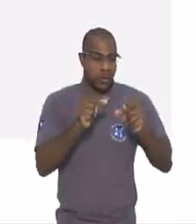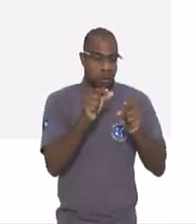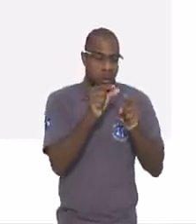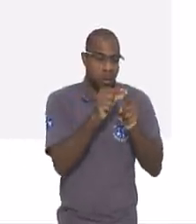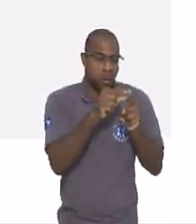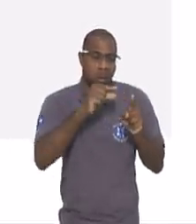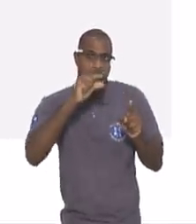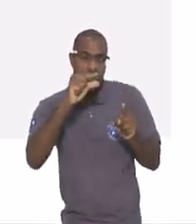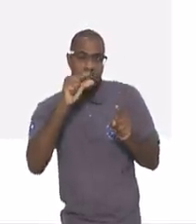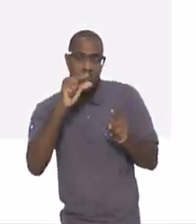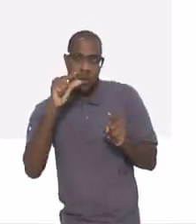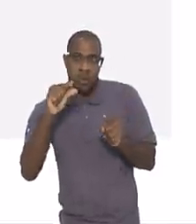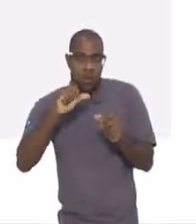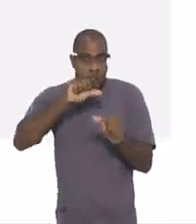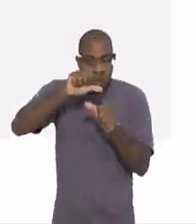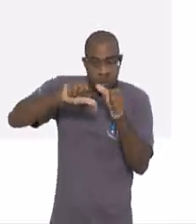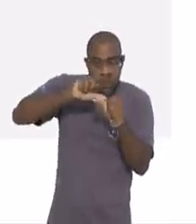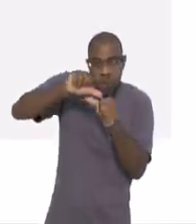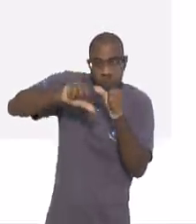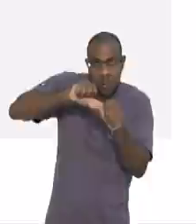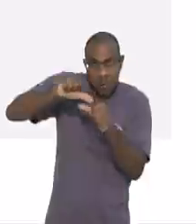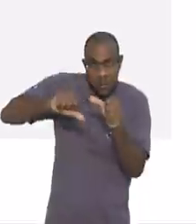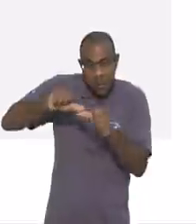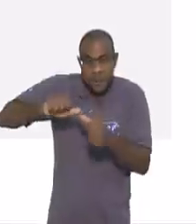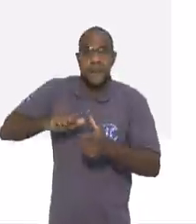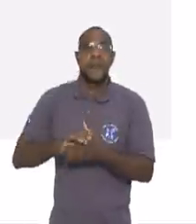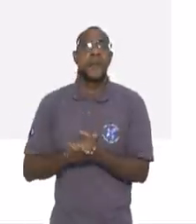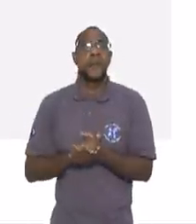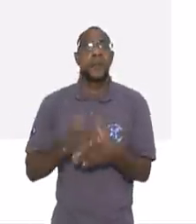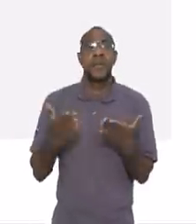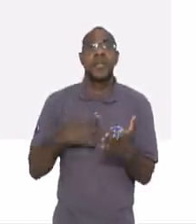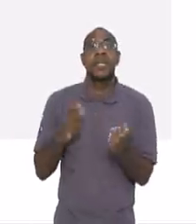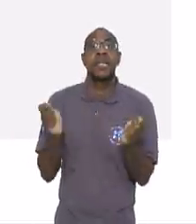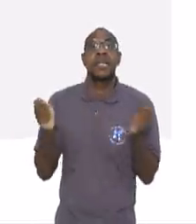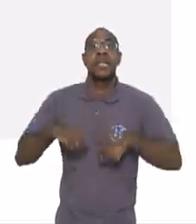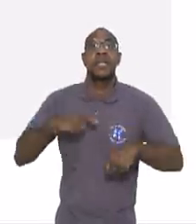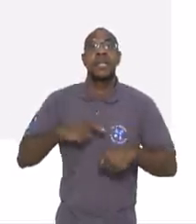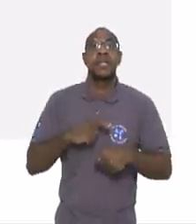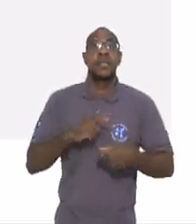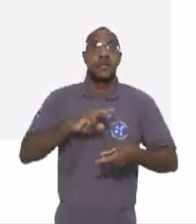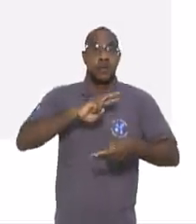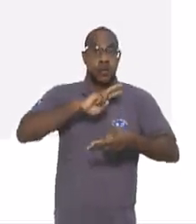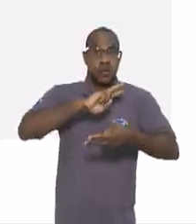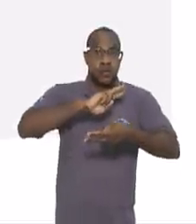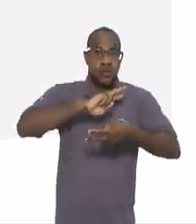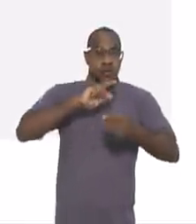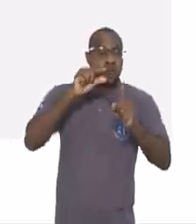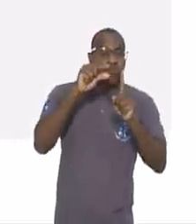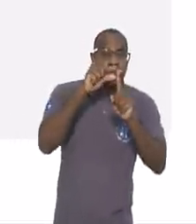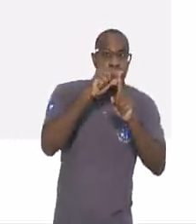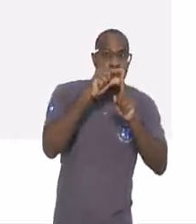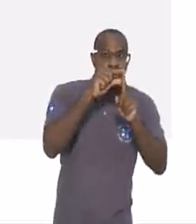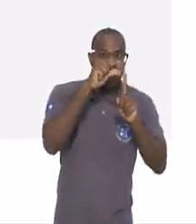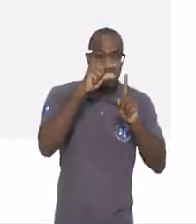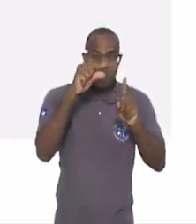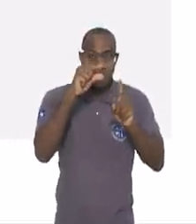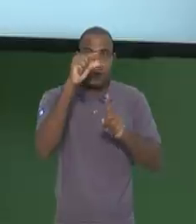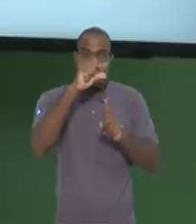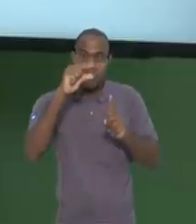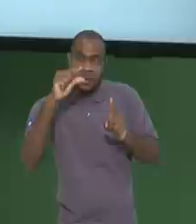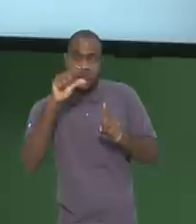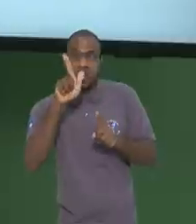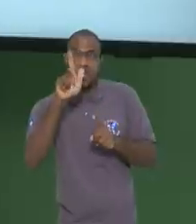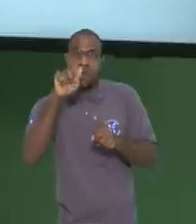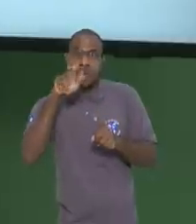geneticamente modificados, que é o OGM, a sigla ali, ó, que possuem um ou mais genes pertencentes a outra espécie. O